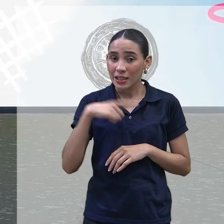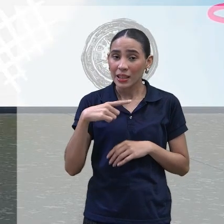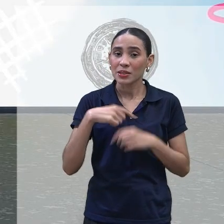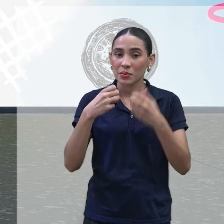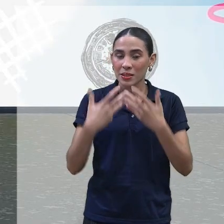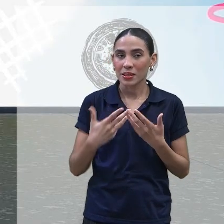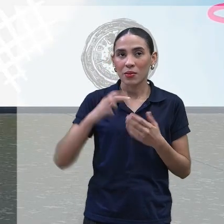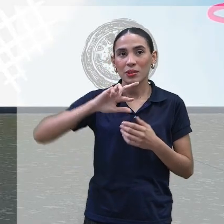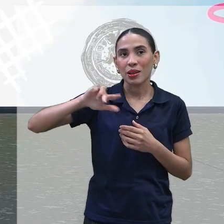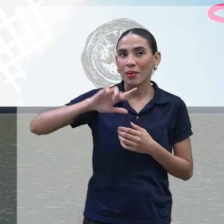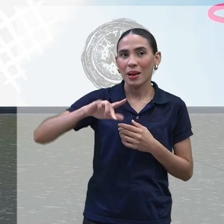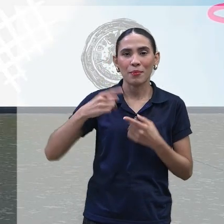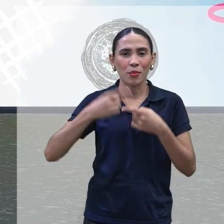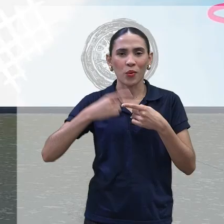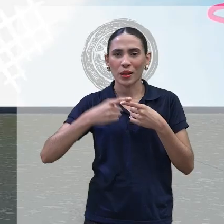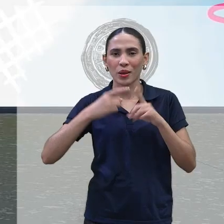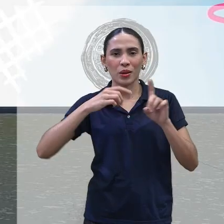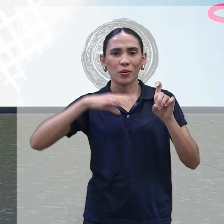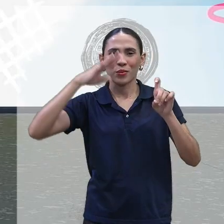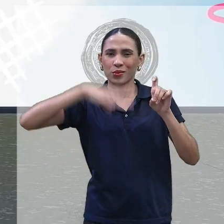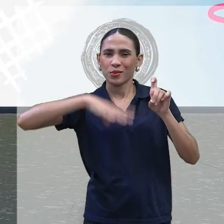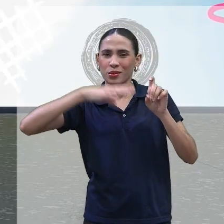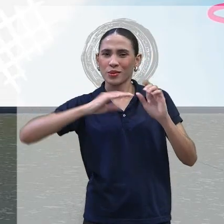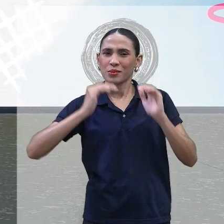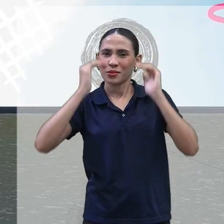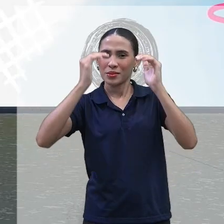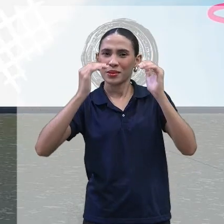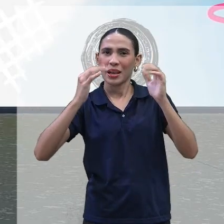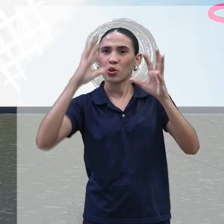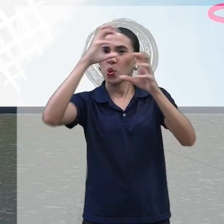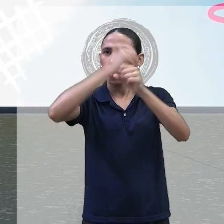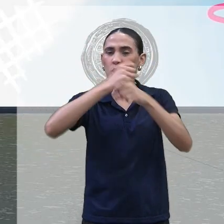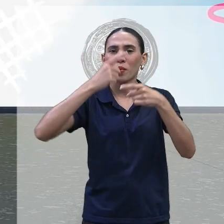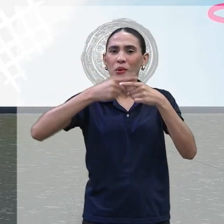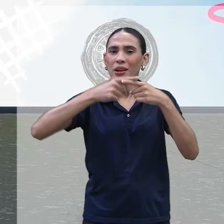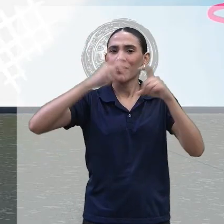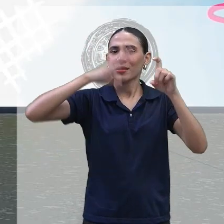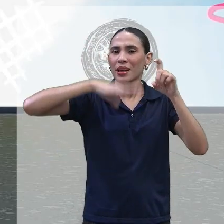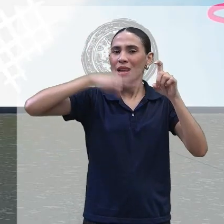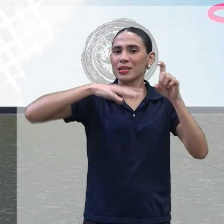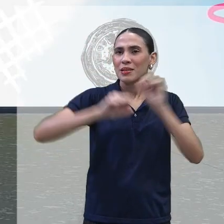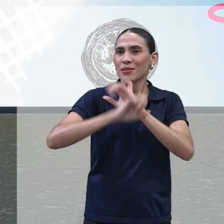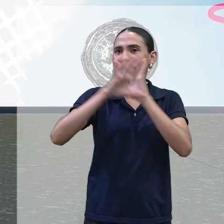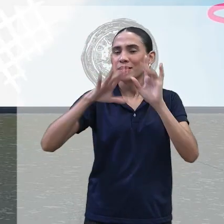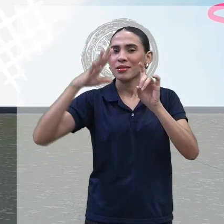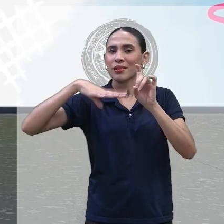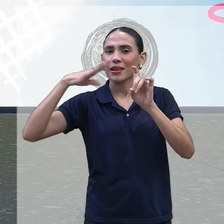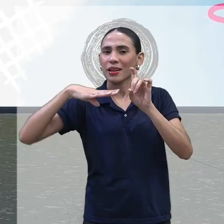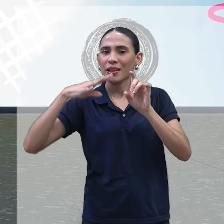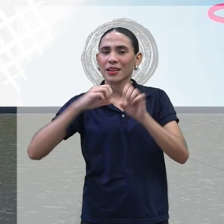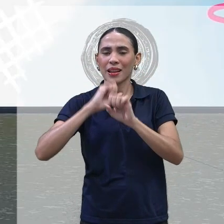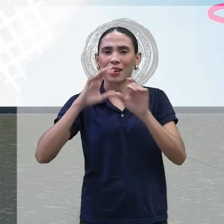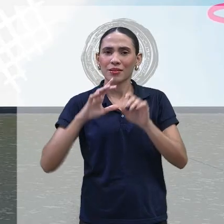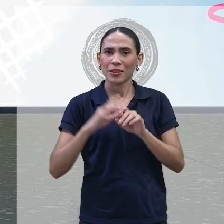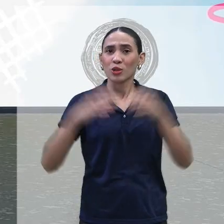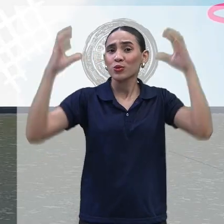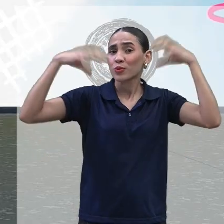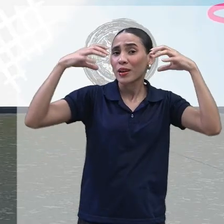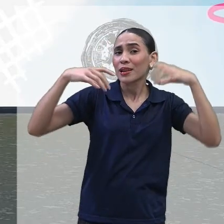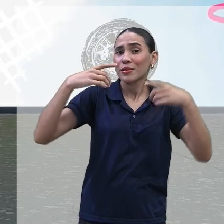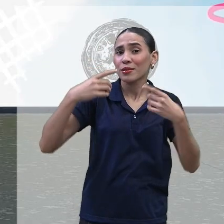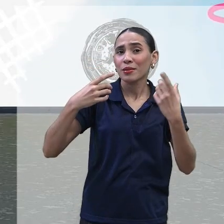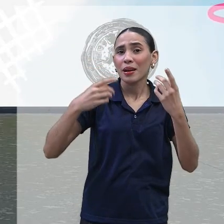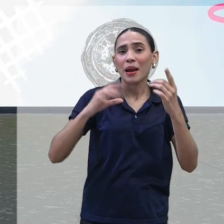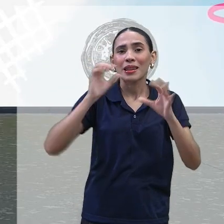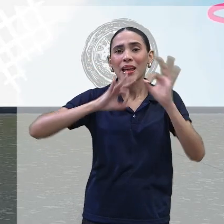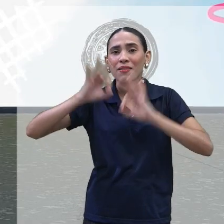explicação. Não é porque os deuses querem. Está escuro porque os deuses querem que fique escuro. Está claro porque os deuses querem que fique claro. Está chovendo ou está